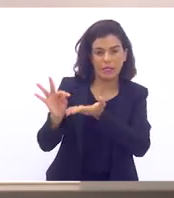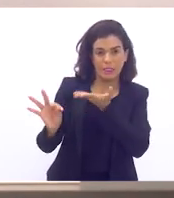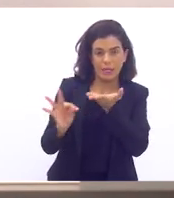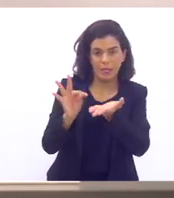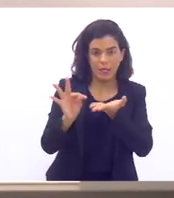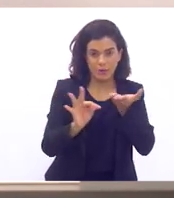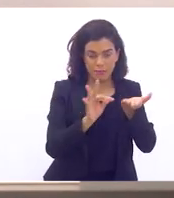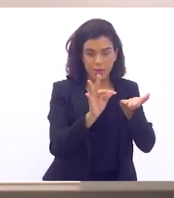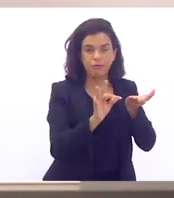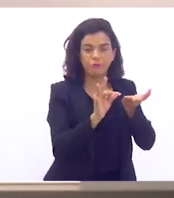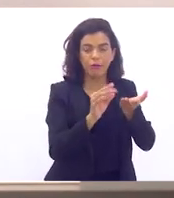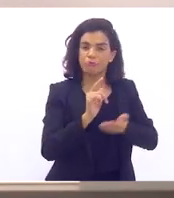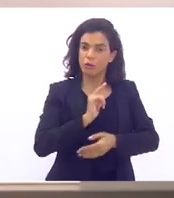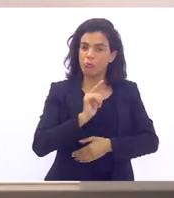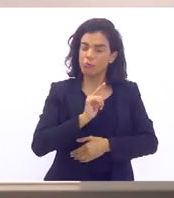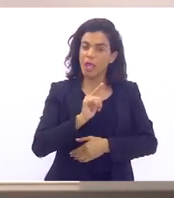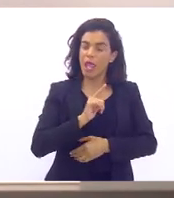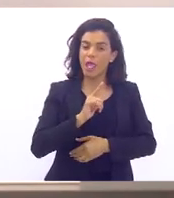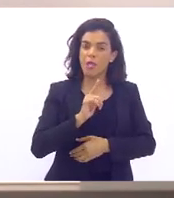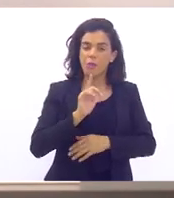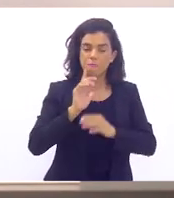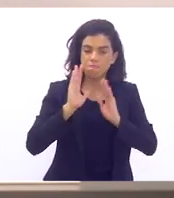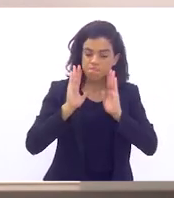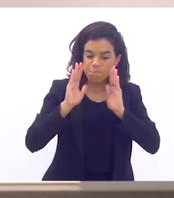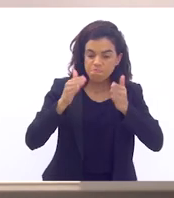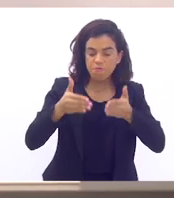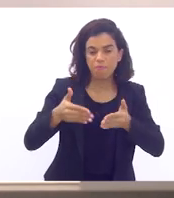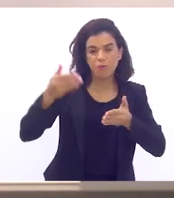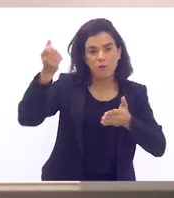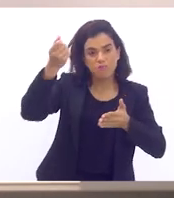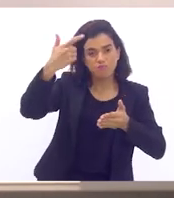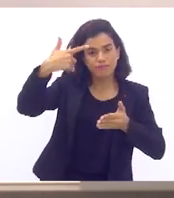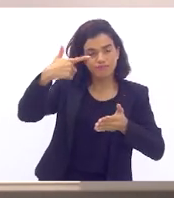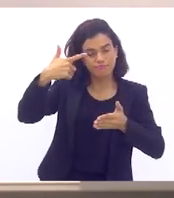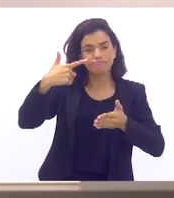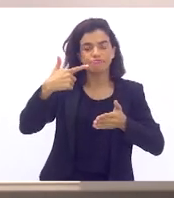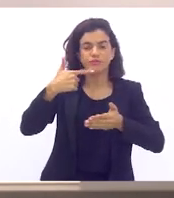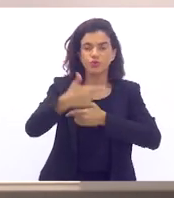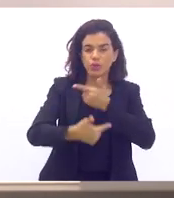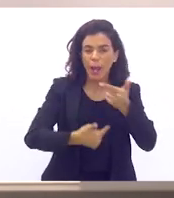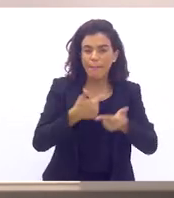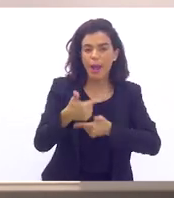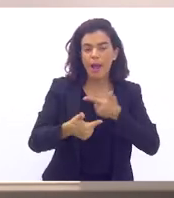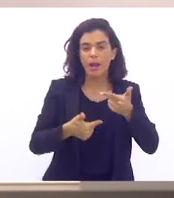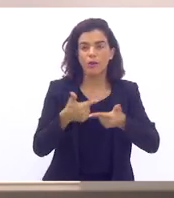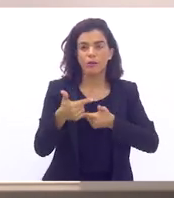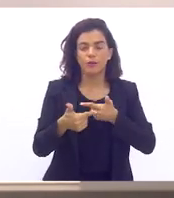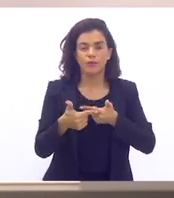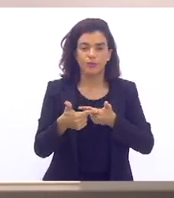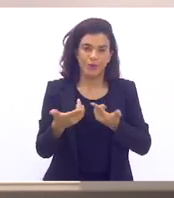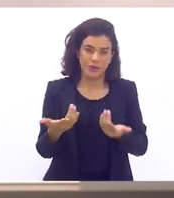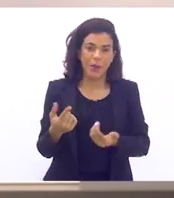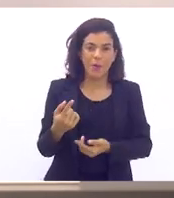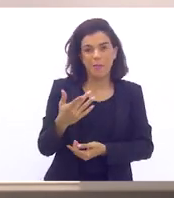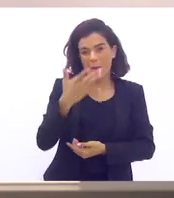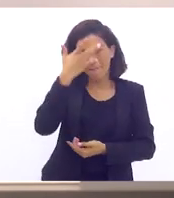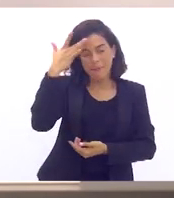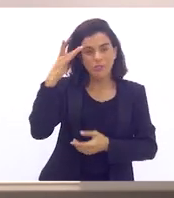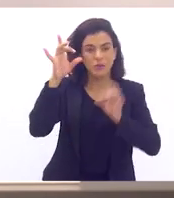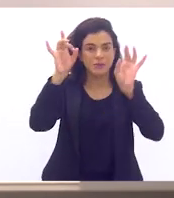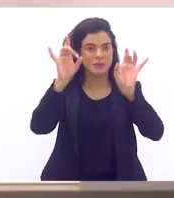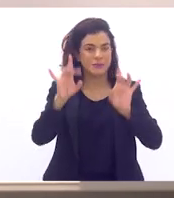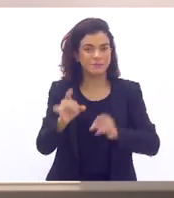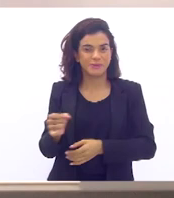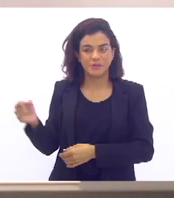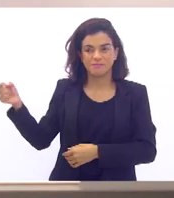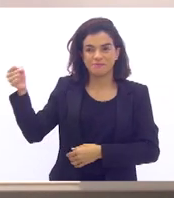tem um mandato muito vocacionado para essa questão das doenças raras e não haveria outra pessoa mais especial para